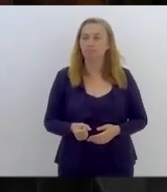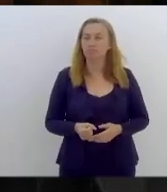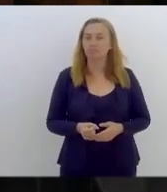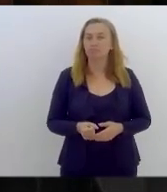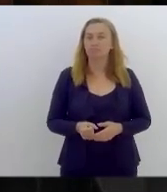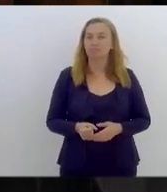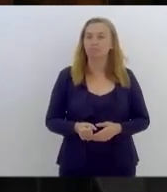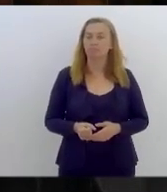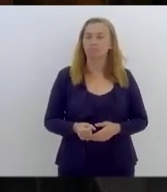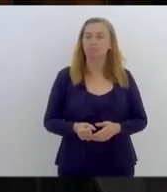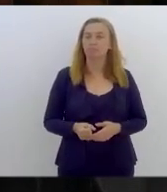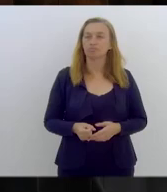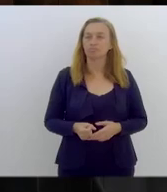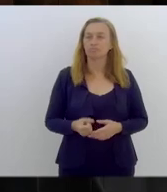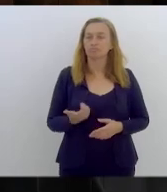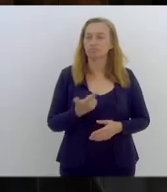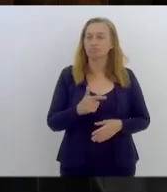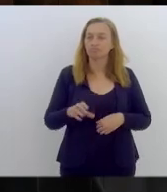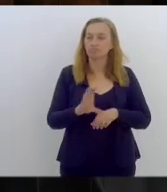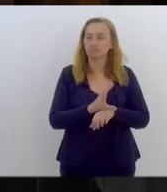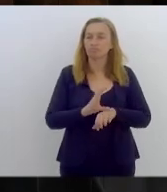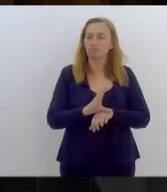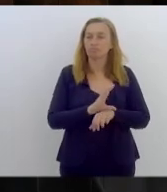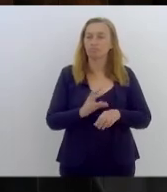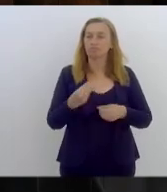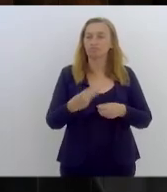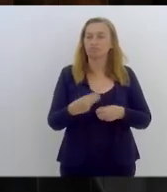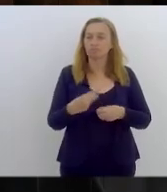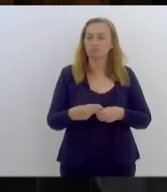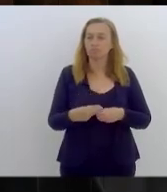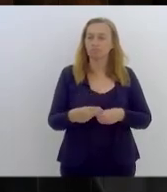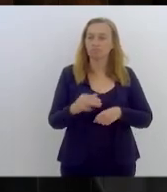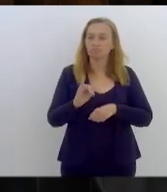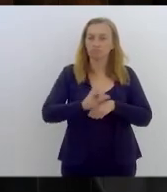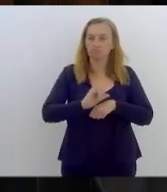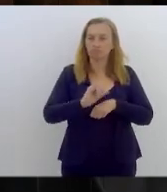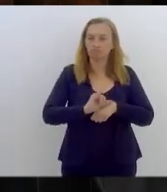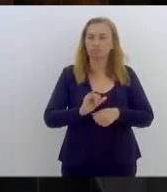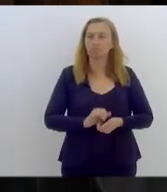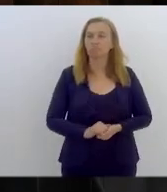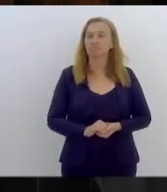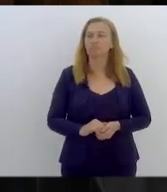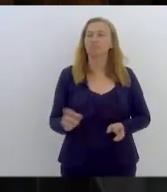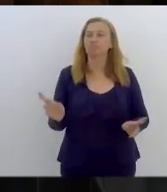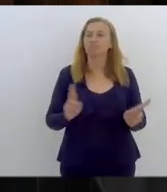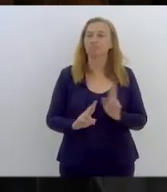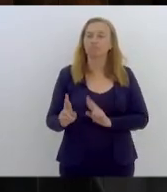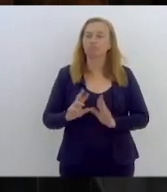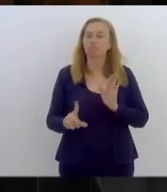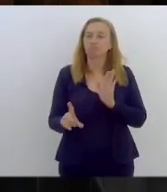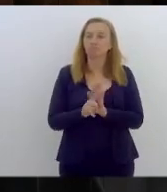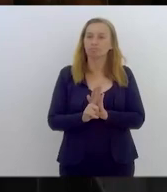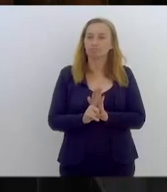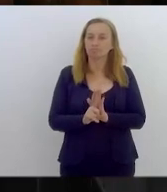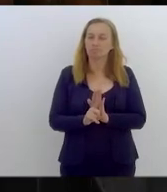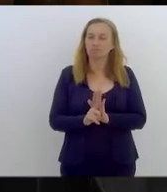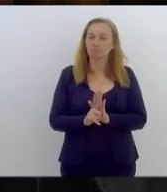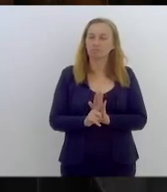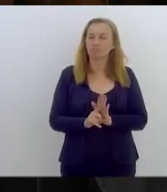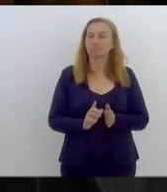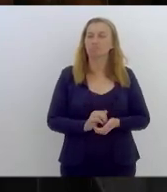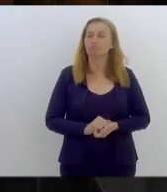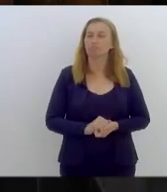inconstitucionalidade do município da Capital em relação a lei que tava tramitando